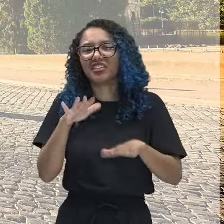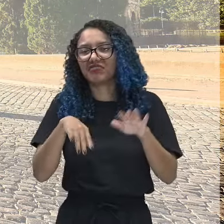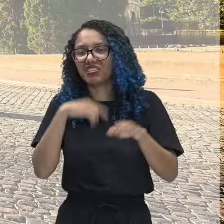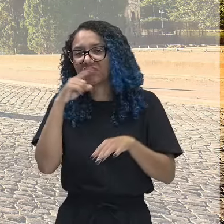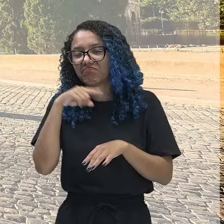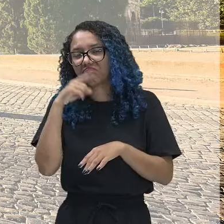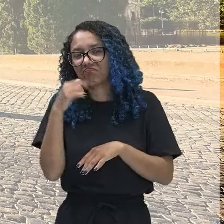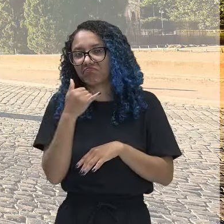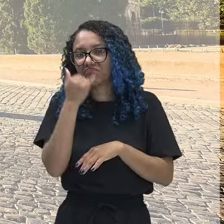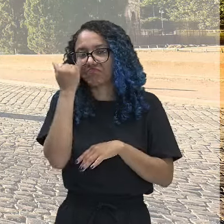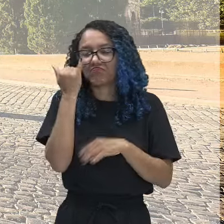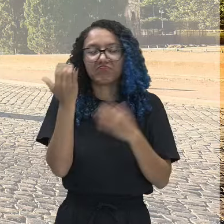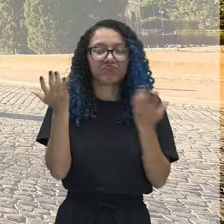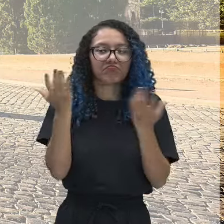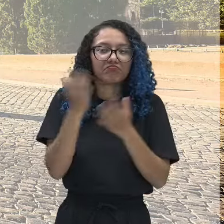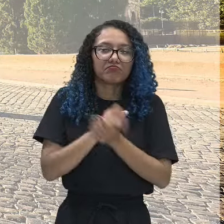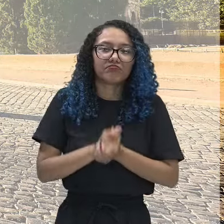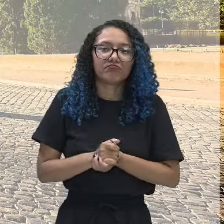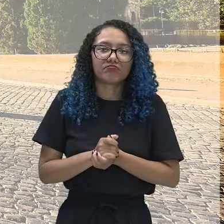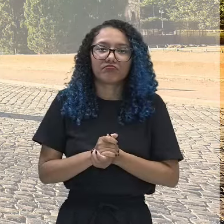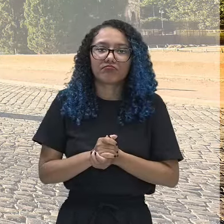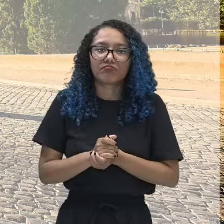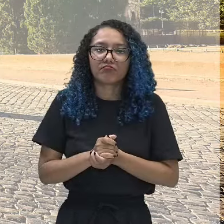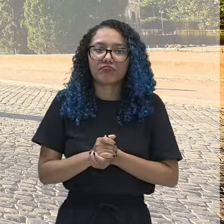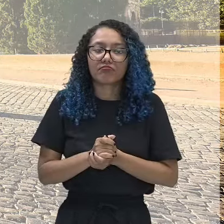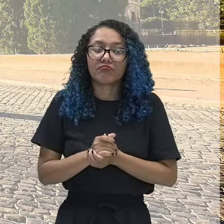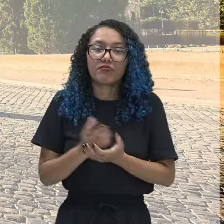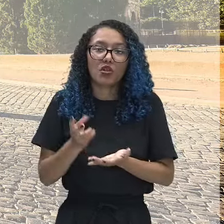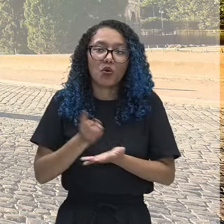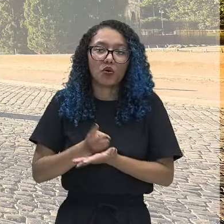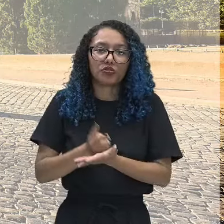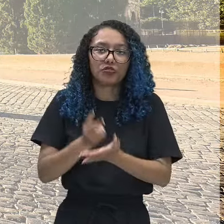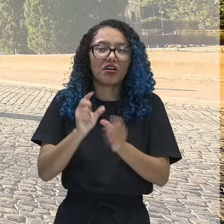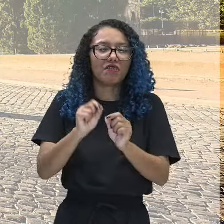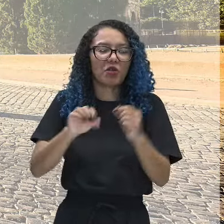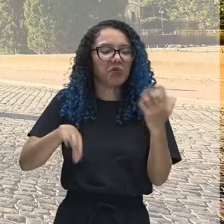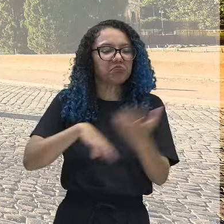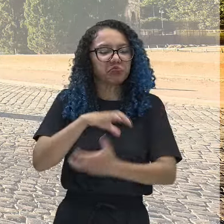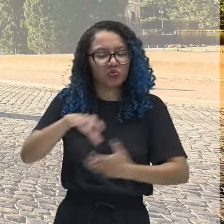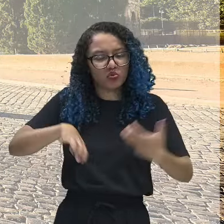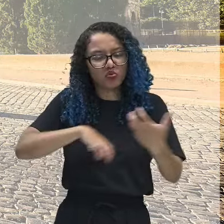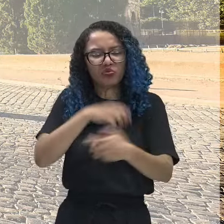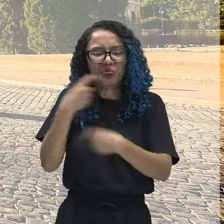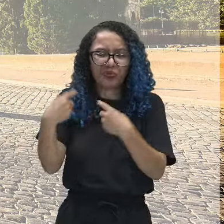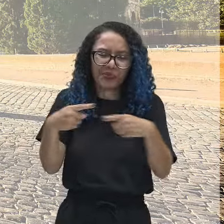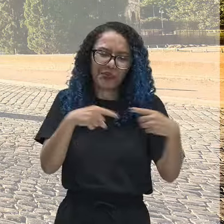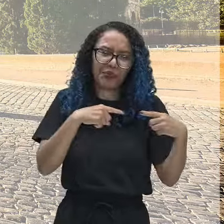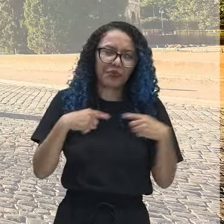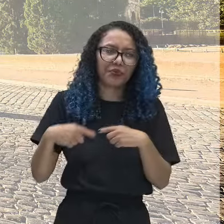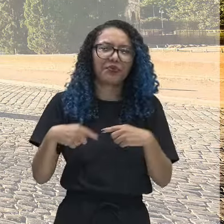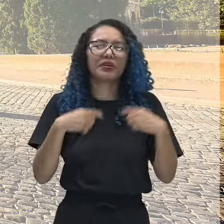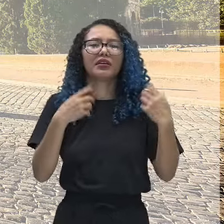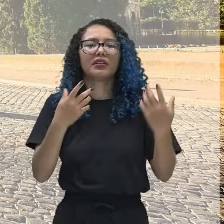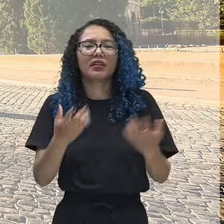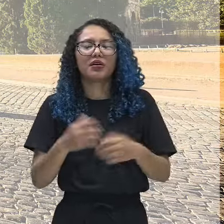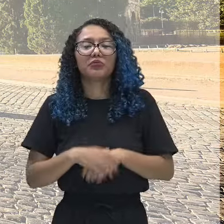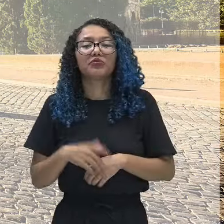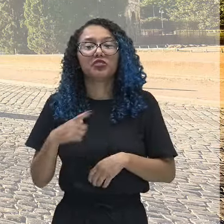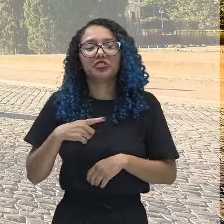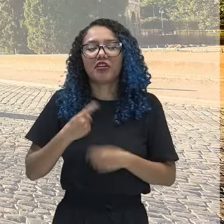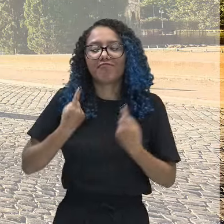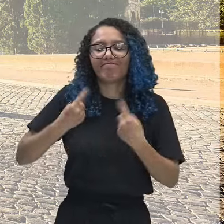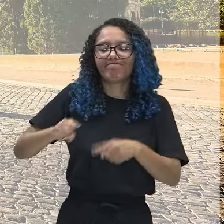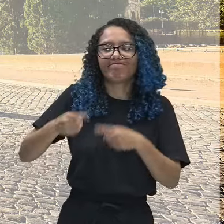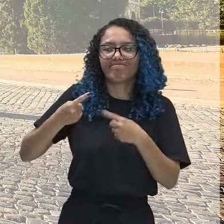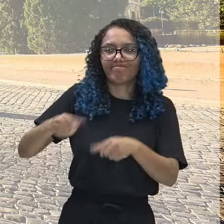um motivo ou outro, as províncias continuavam se rebelando, o que acontecia era a intimidação por